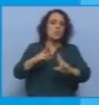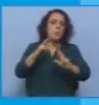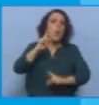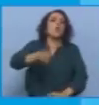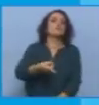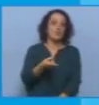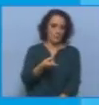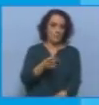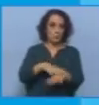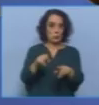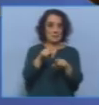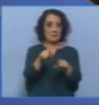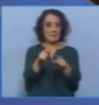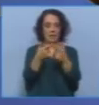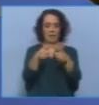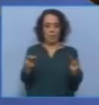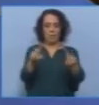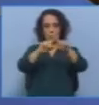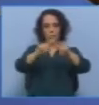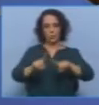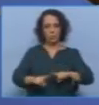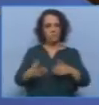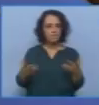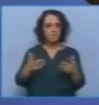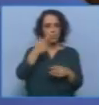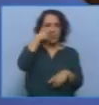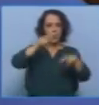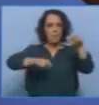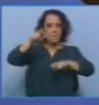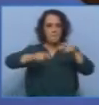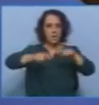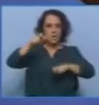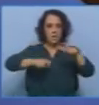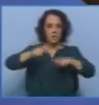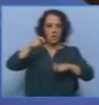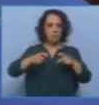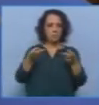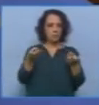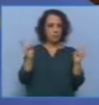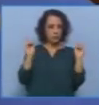que são estas linguagens todas. Será que a humanidade estamos abertos à